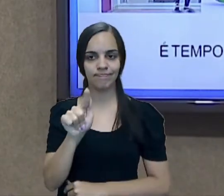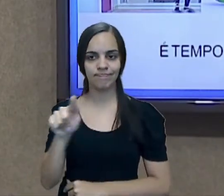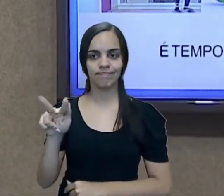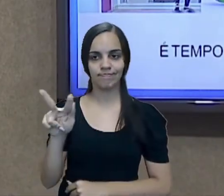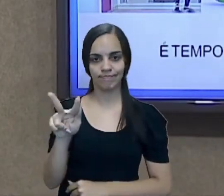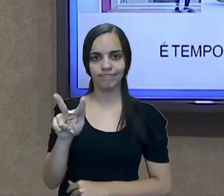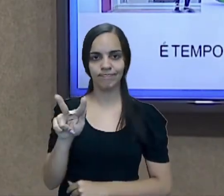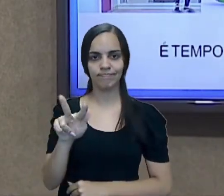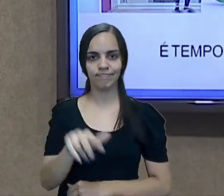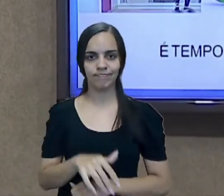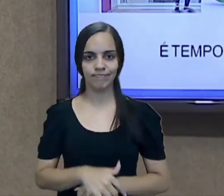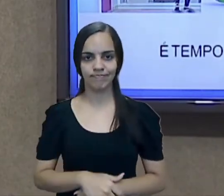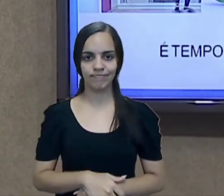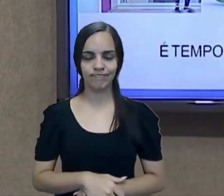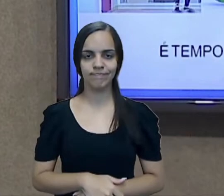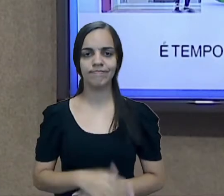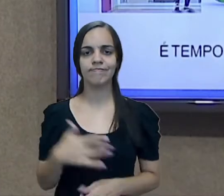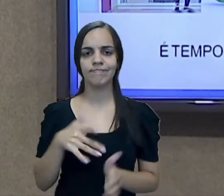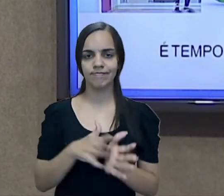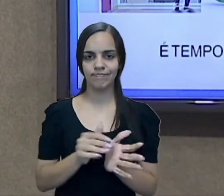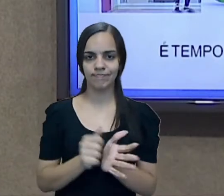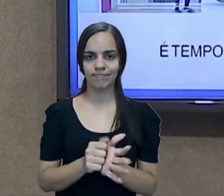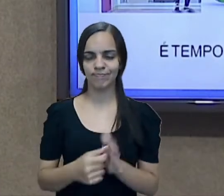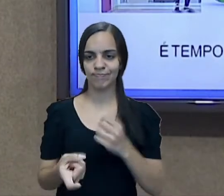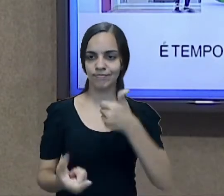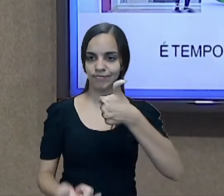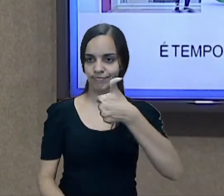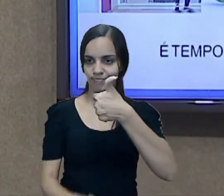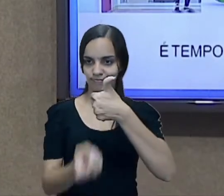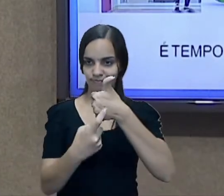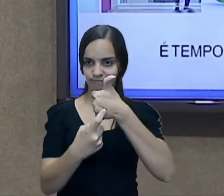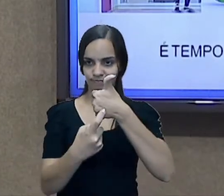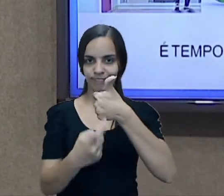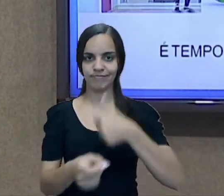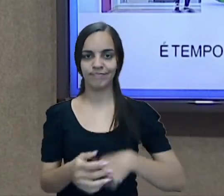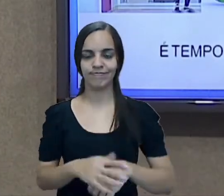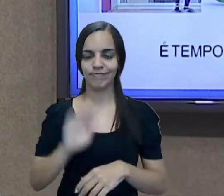GV. Se inscreva e deixe um like para nós.